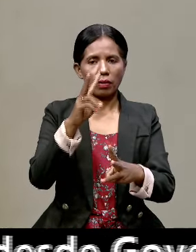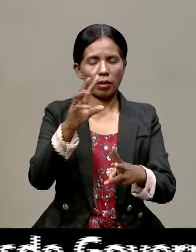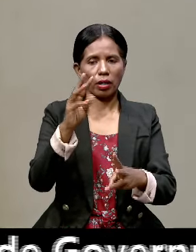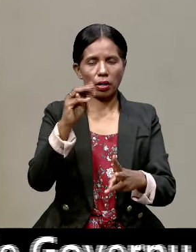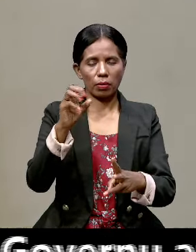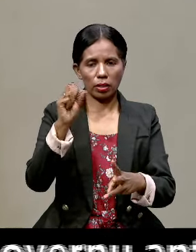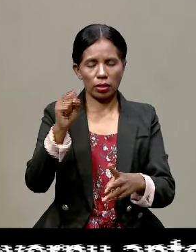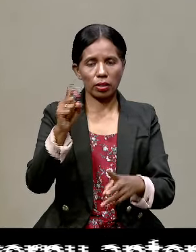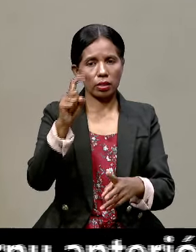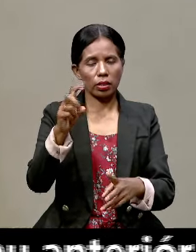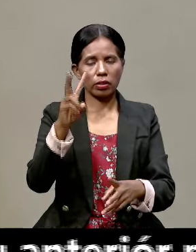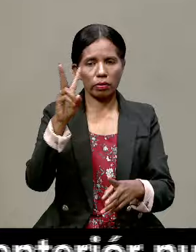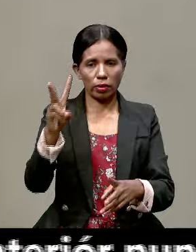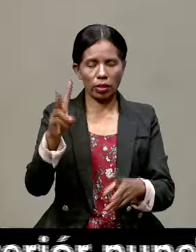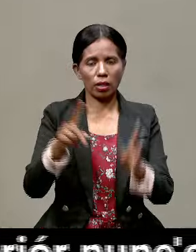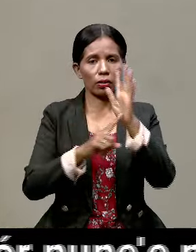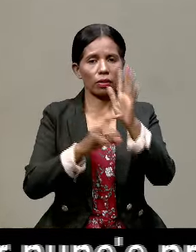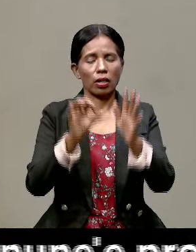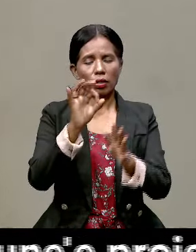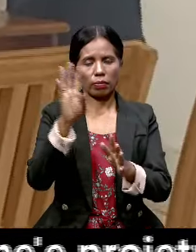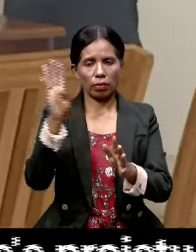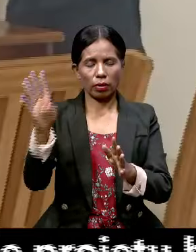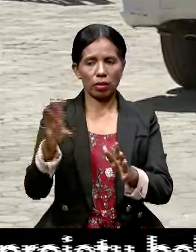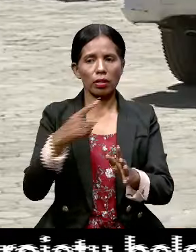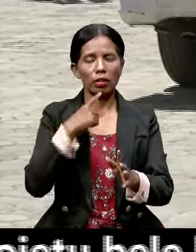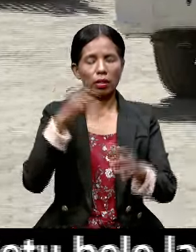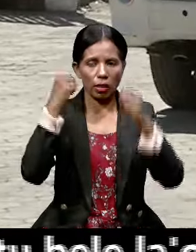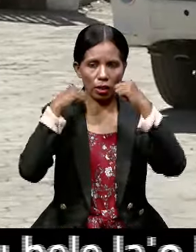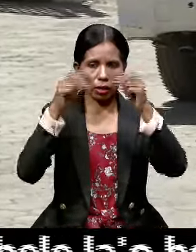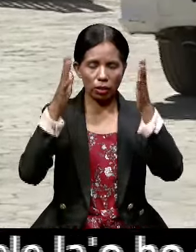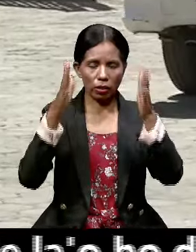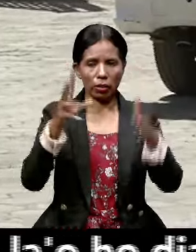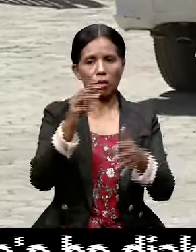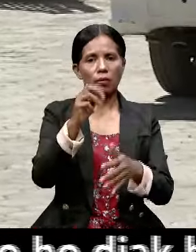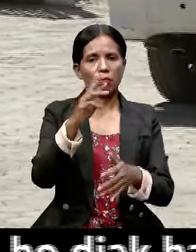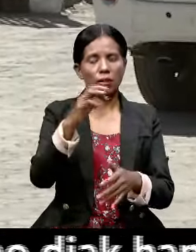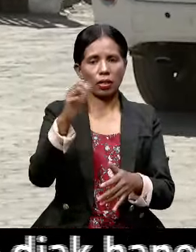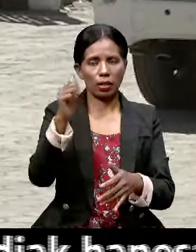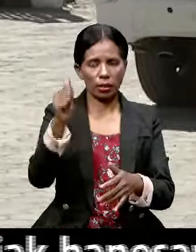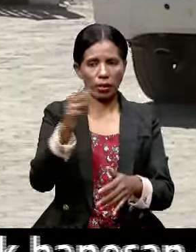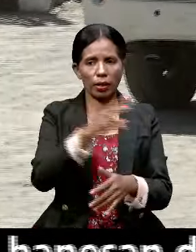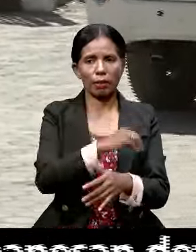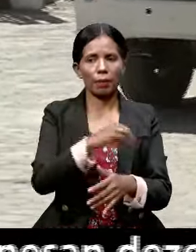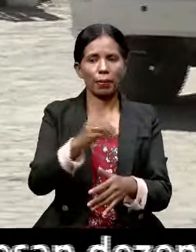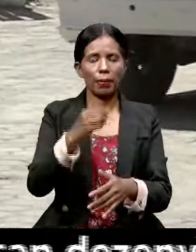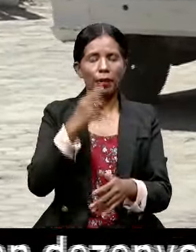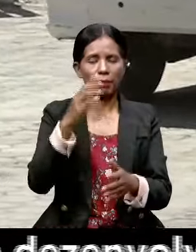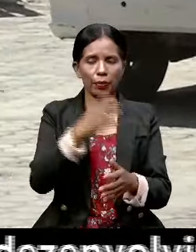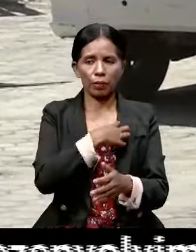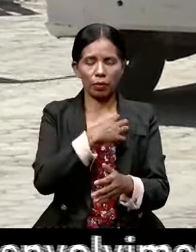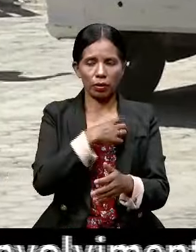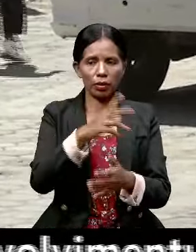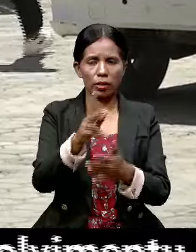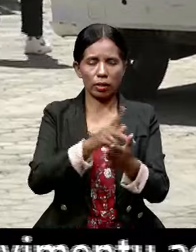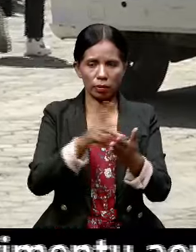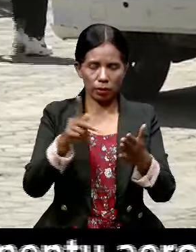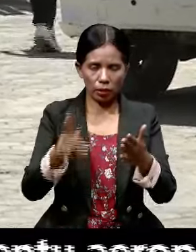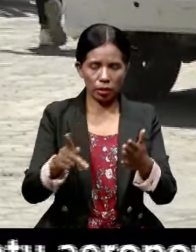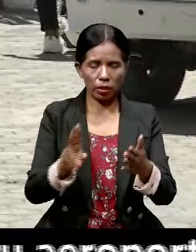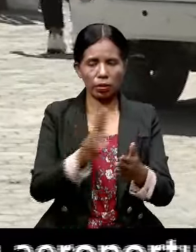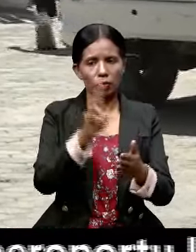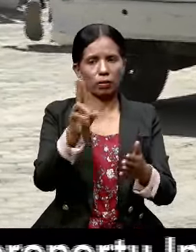VMCSB, espalha e a mídia social, o de difama Maria Vitória. Polícia Nacional Timor-Leste, leu-se Polícia Departamento de Investigação Criminal Nacional, executou